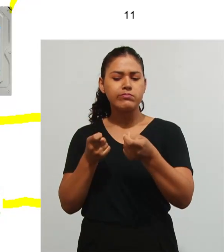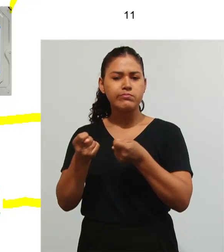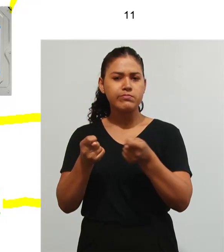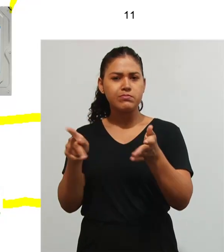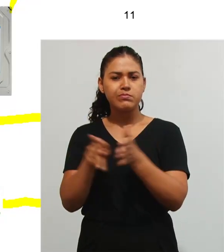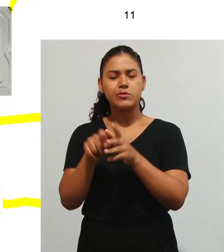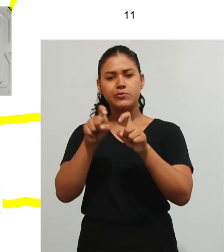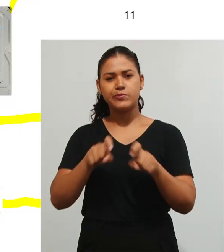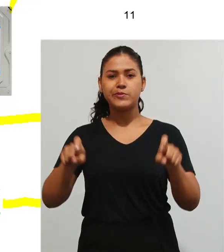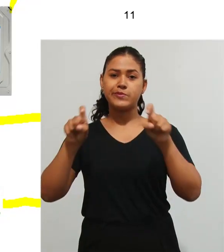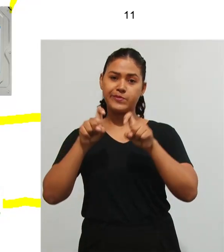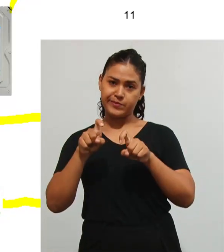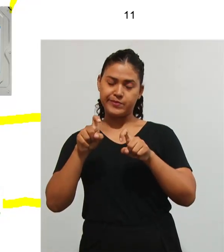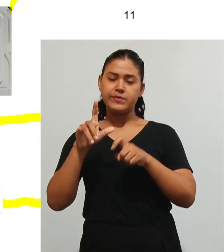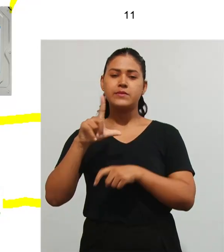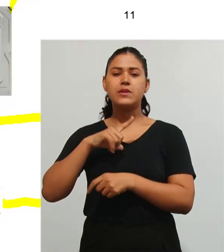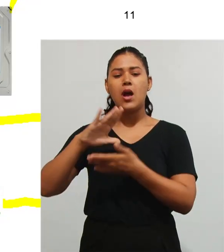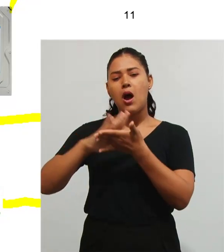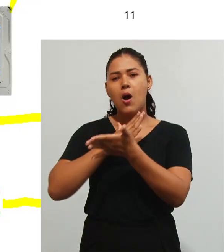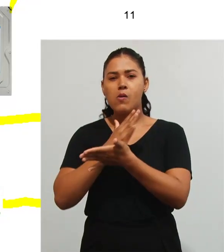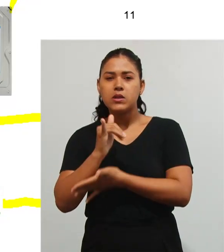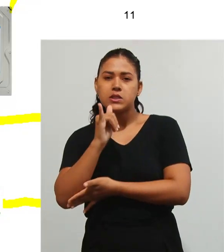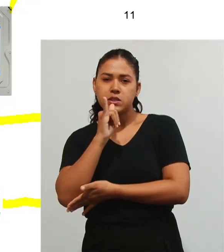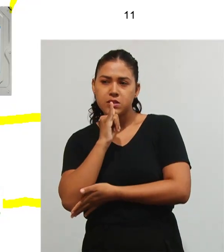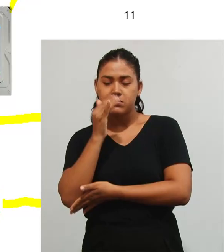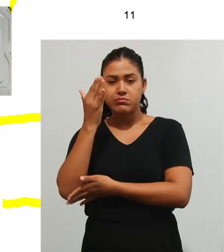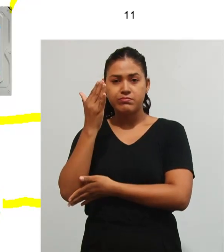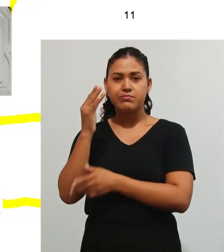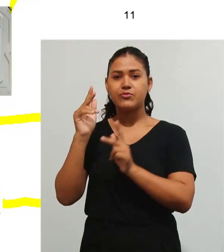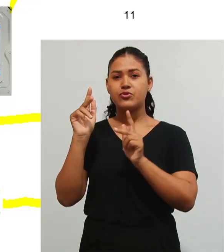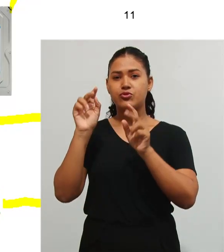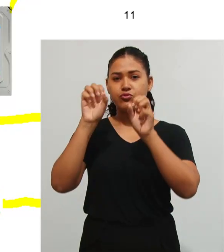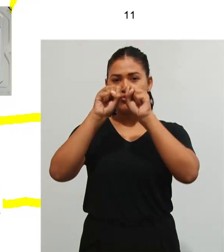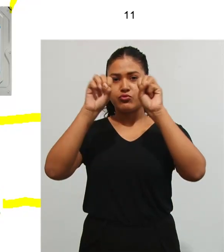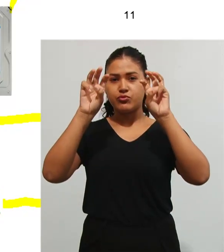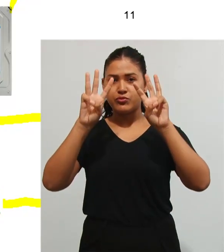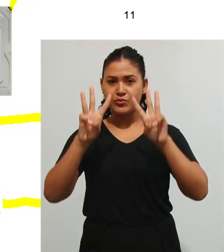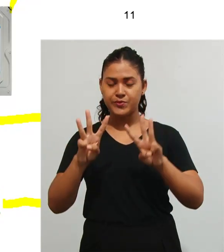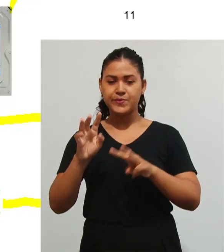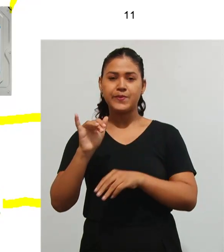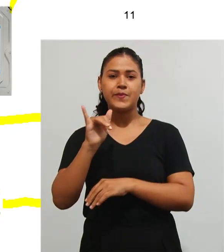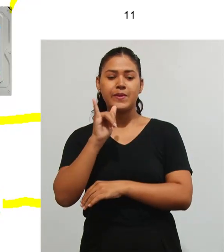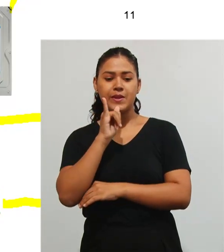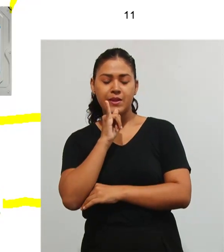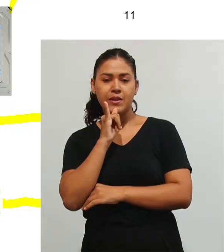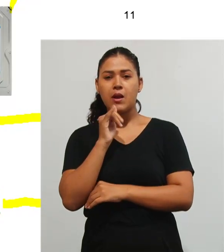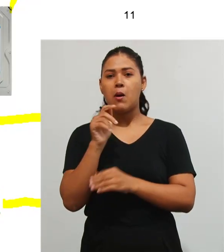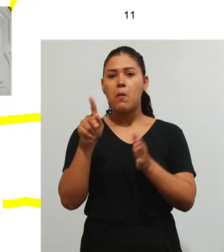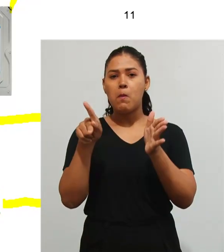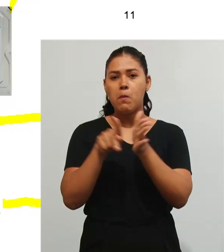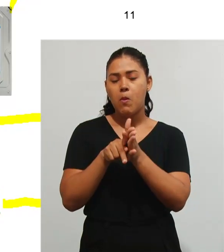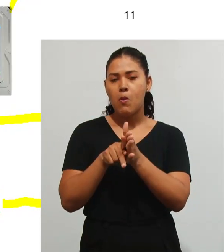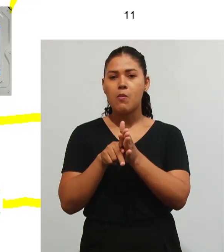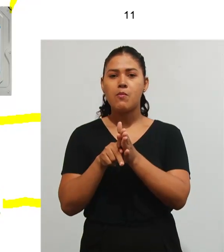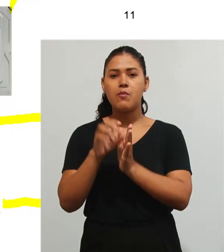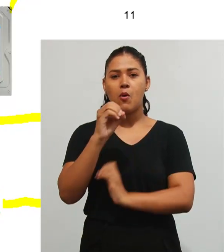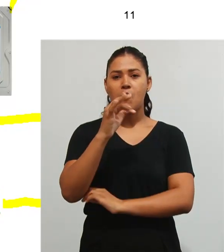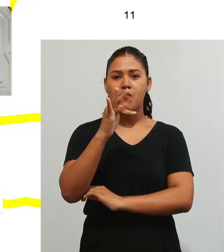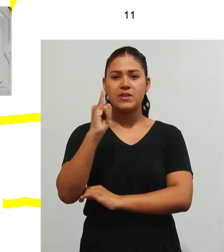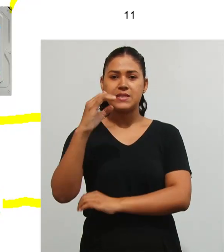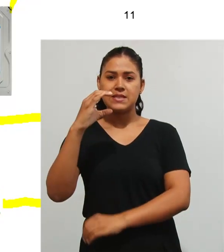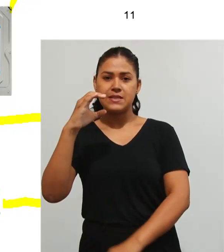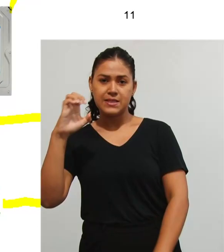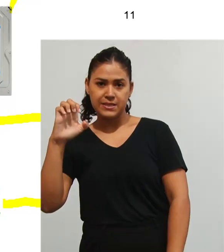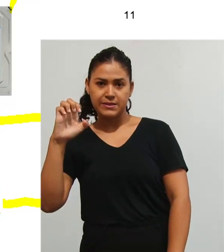alguns exemplos de softwares que são utilizados no dia a dia, né? Como a suíte de pacote para escritório,